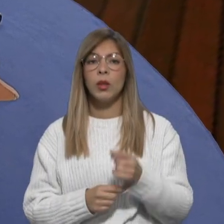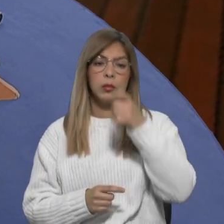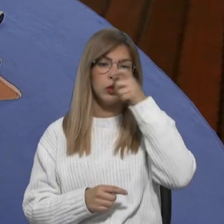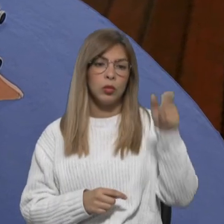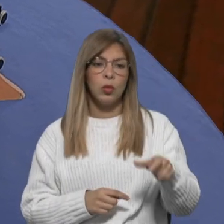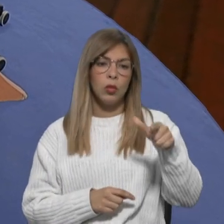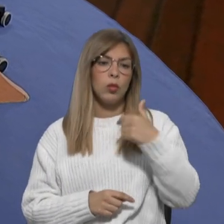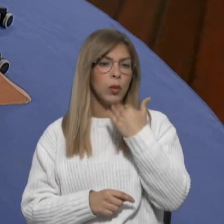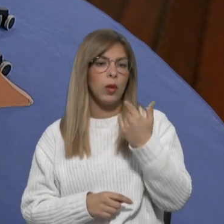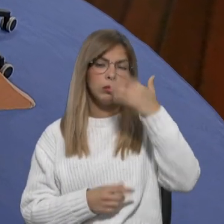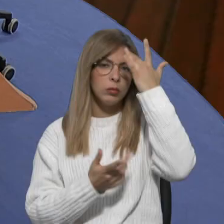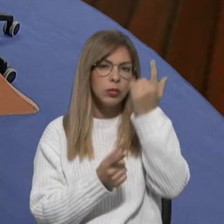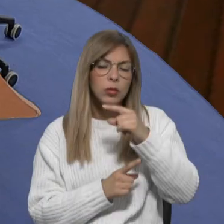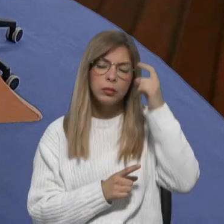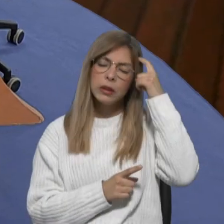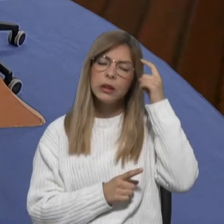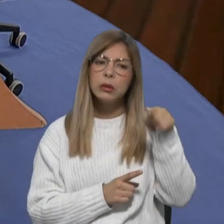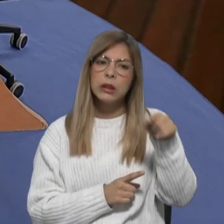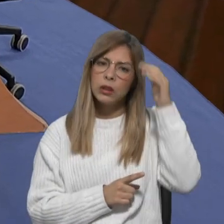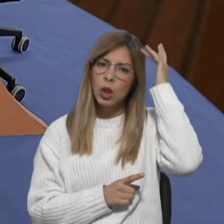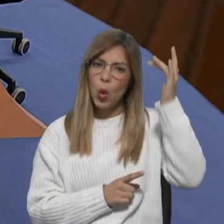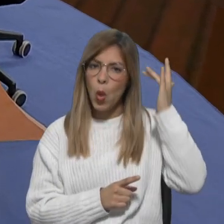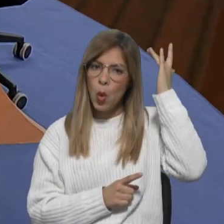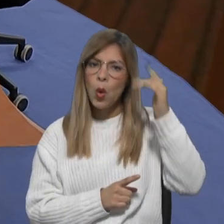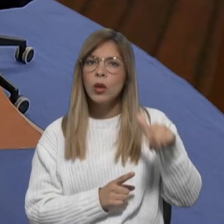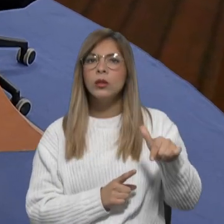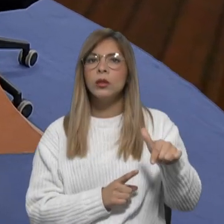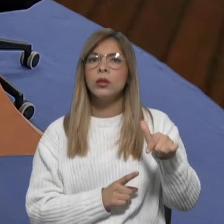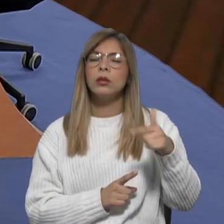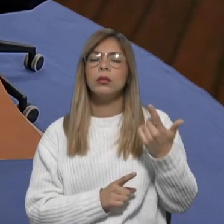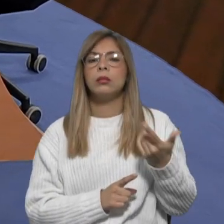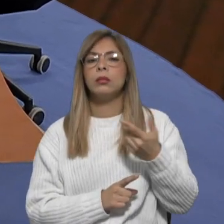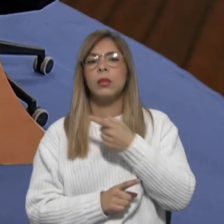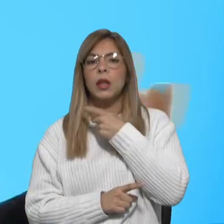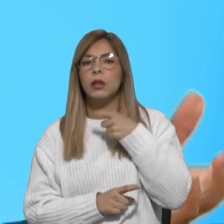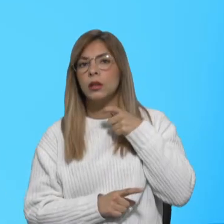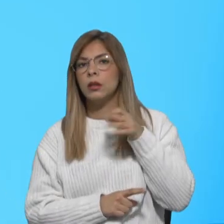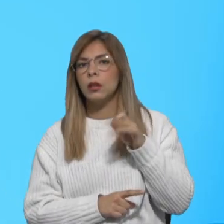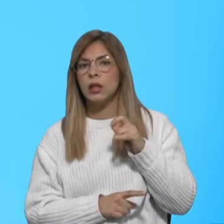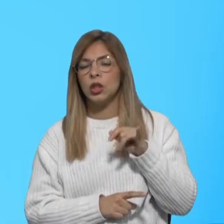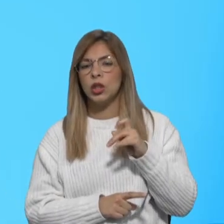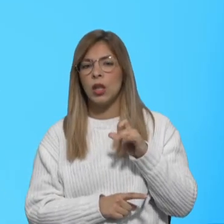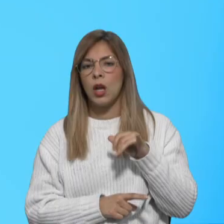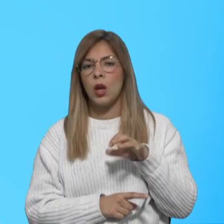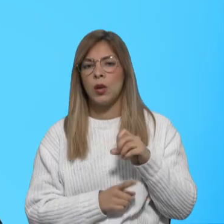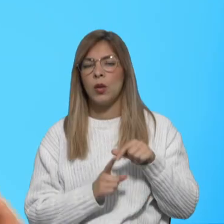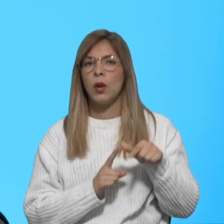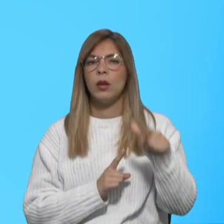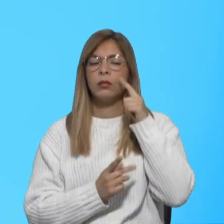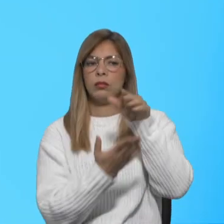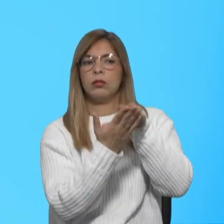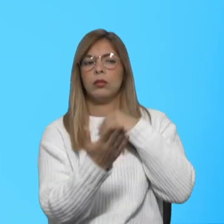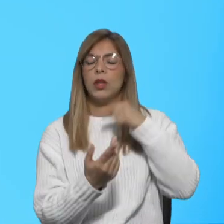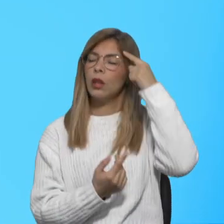professor e teólogo e padre franciscano, Paolo Benanti, que é a minha grande referência do ponto de vista quando se pensam